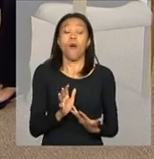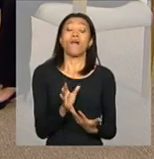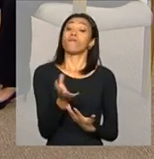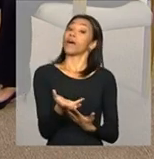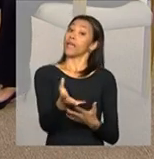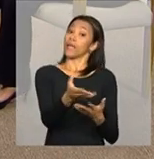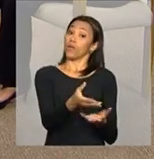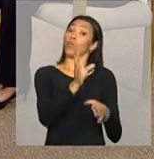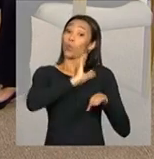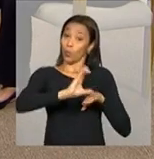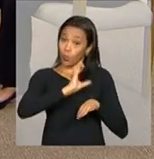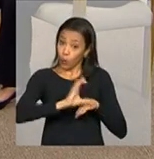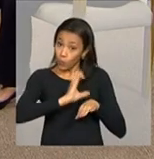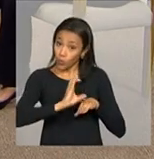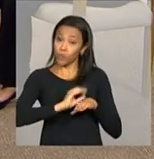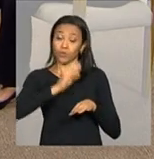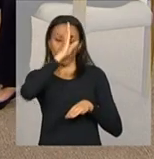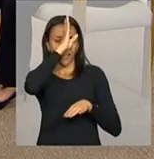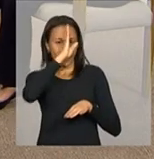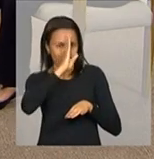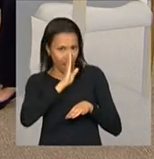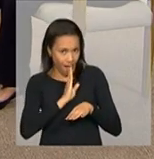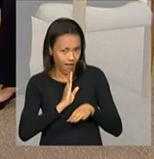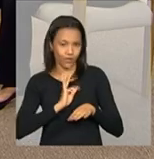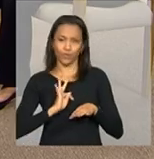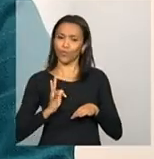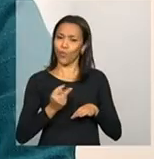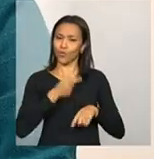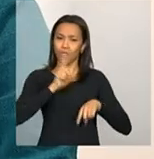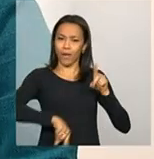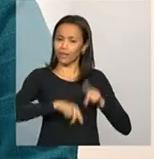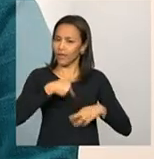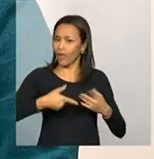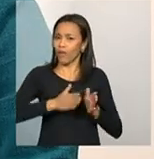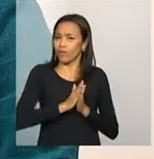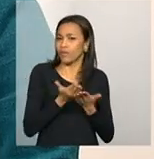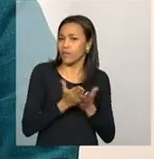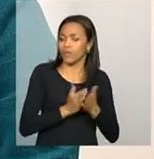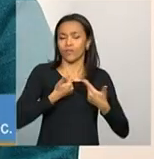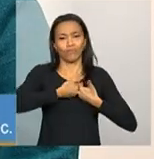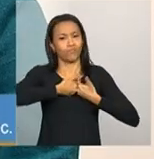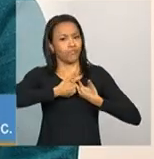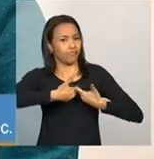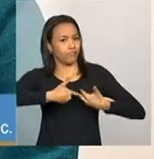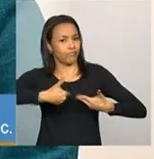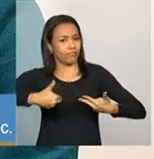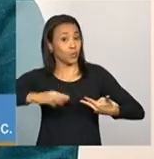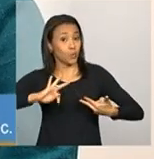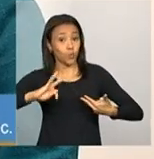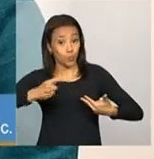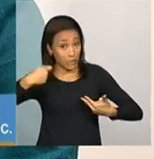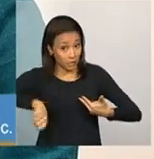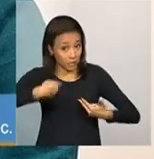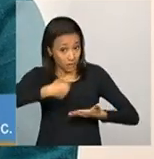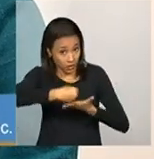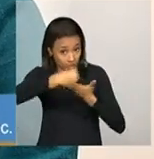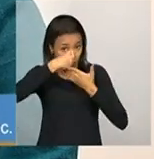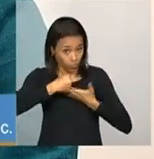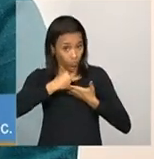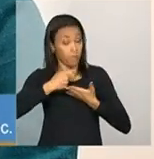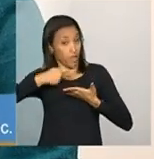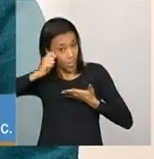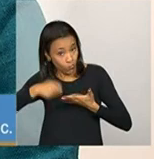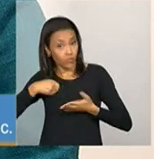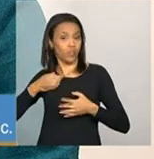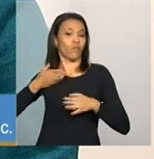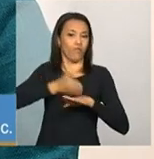curso totalmente gratuito, todos os materiais didáticos, todo tipo de insumo que ela precise para frequentar o